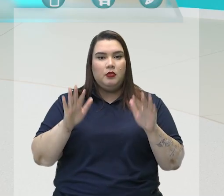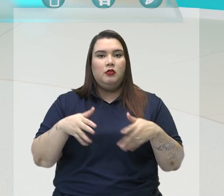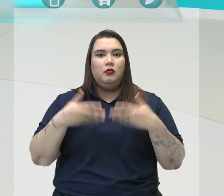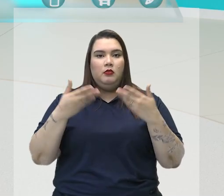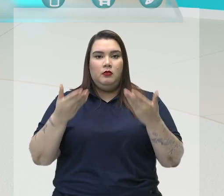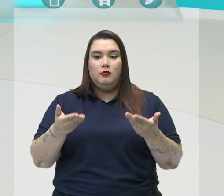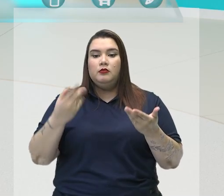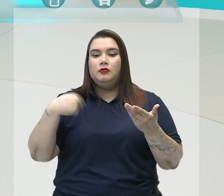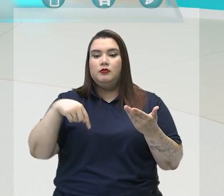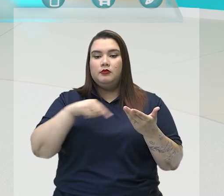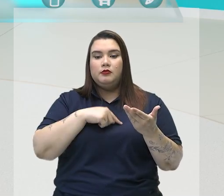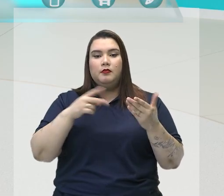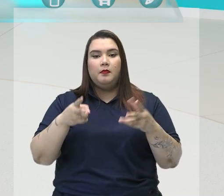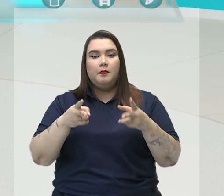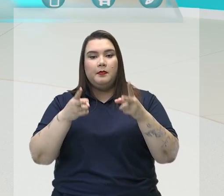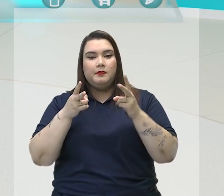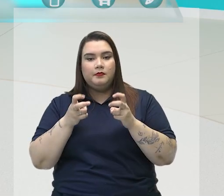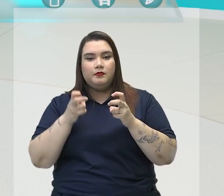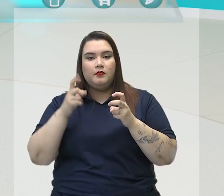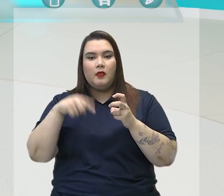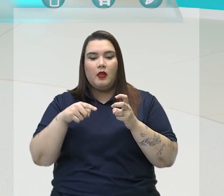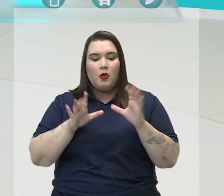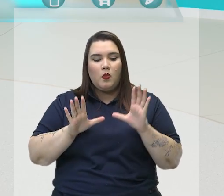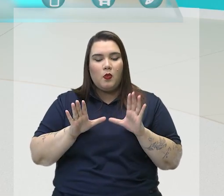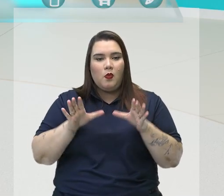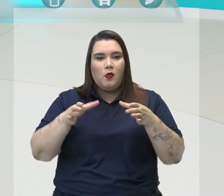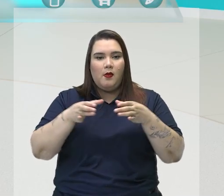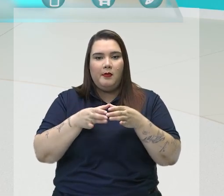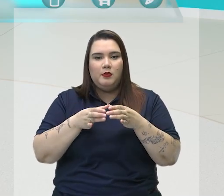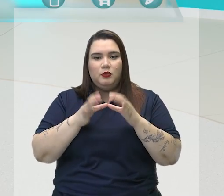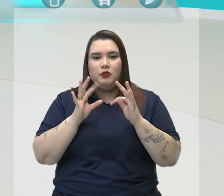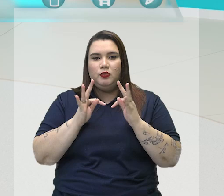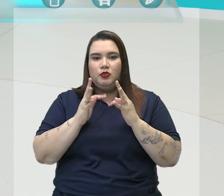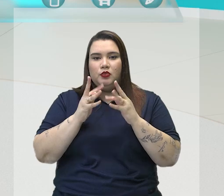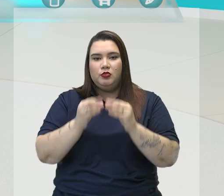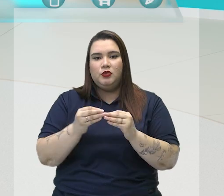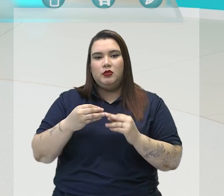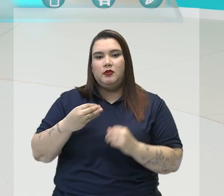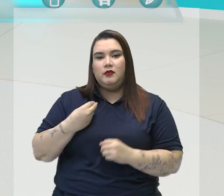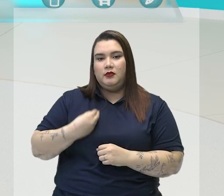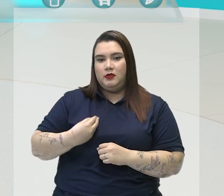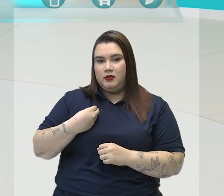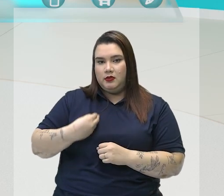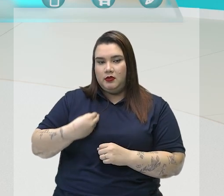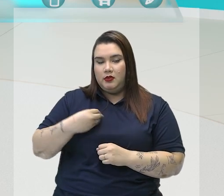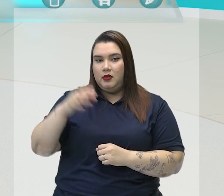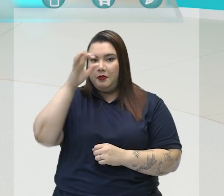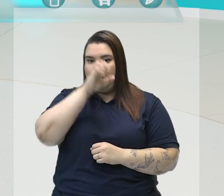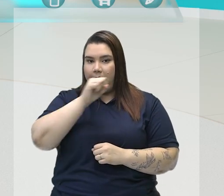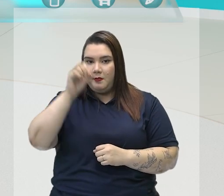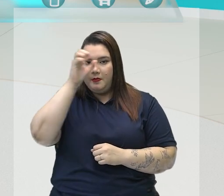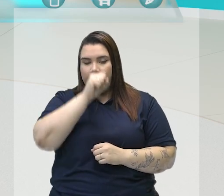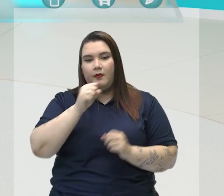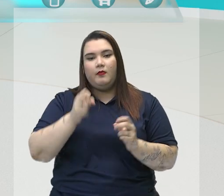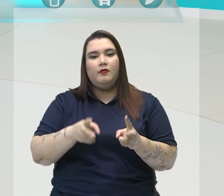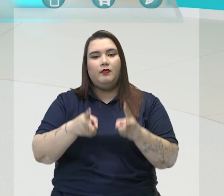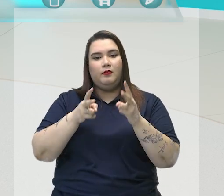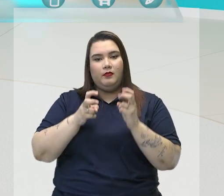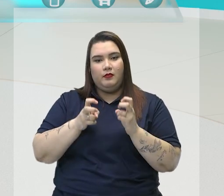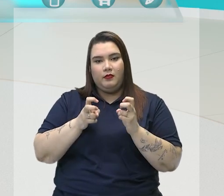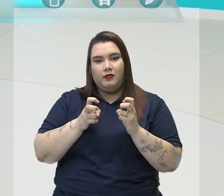gente observa, nós somos um compilado de tudo que vivenciamos, que aprendemos e